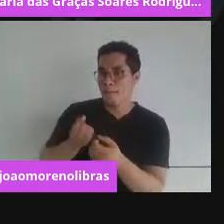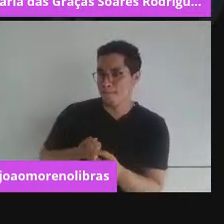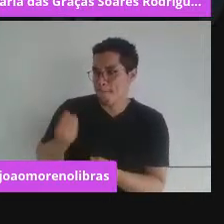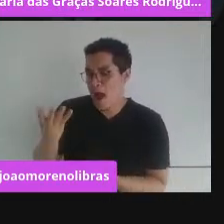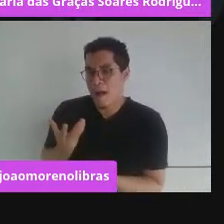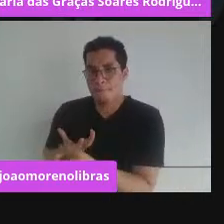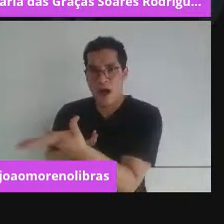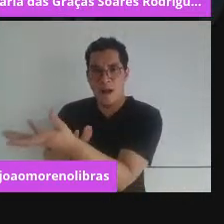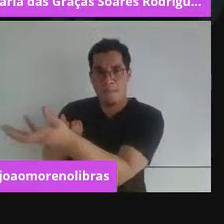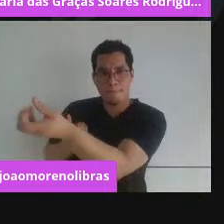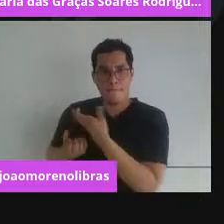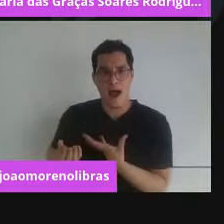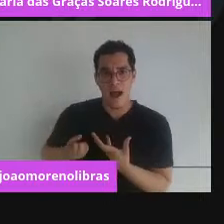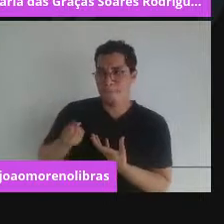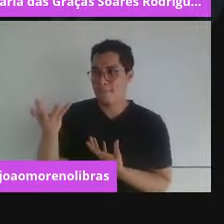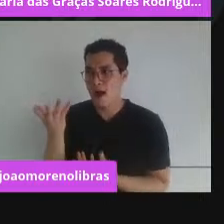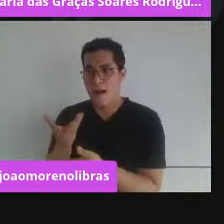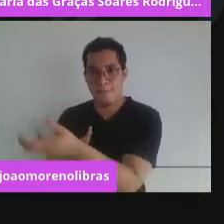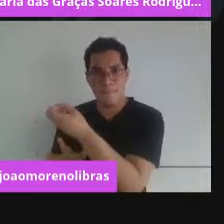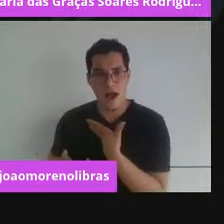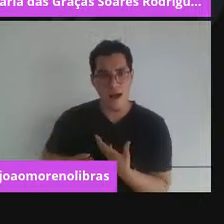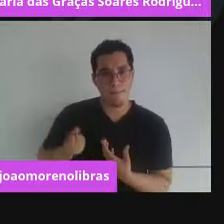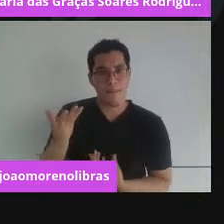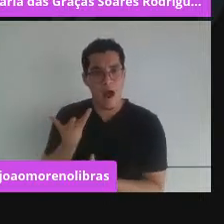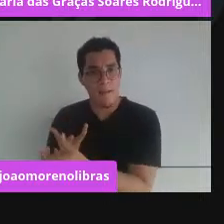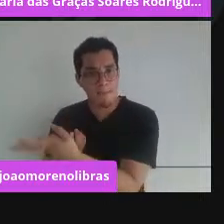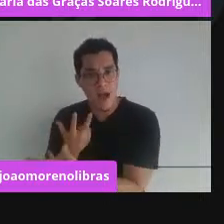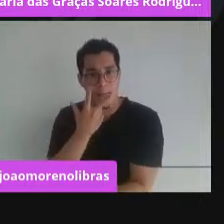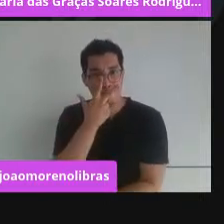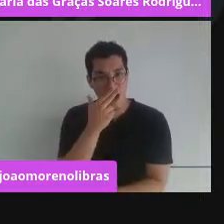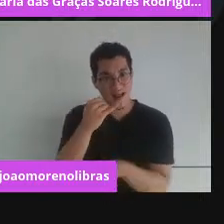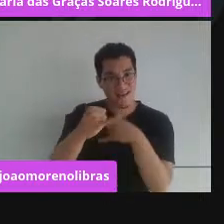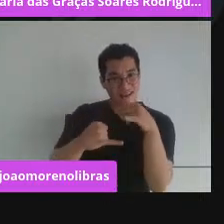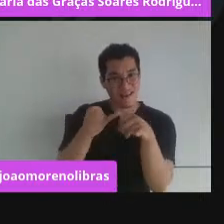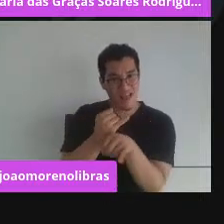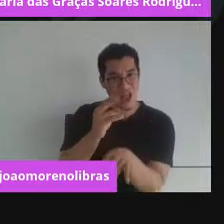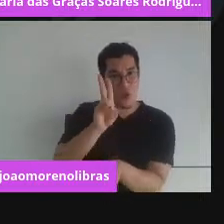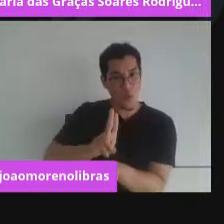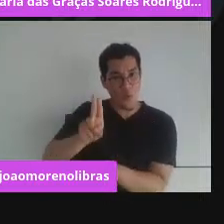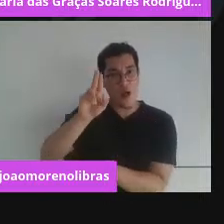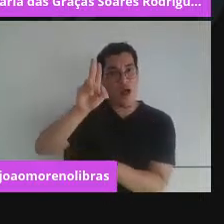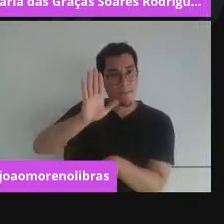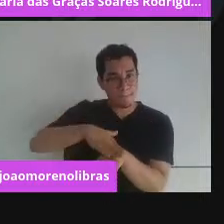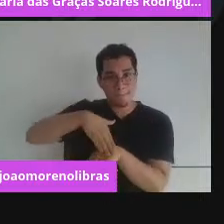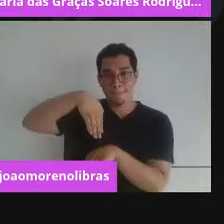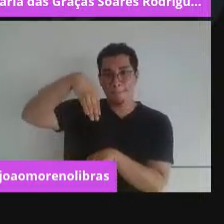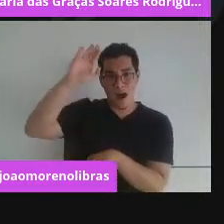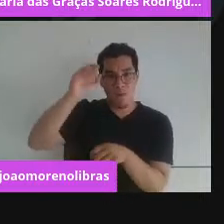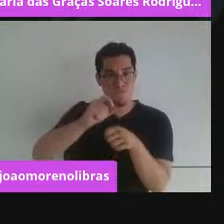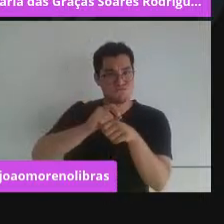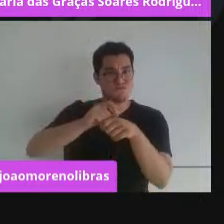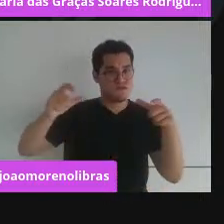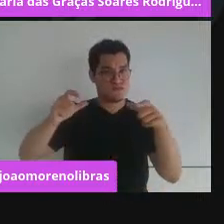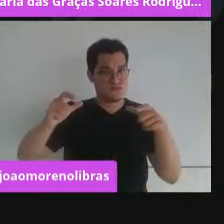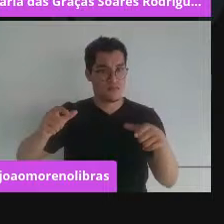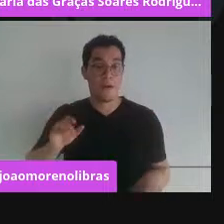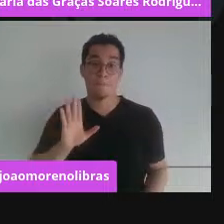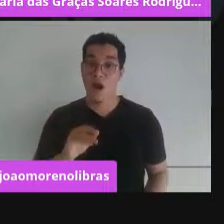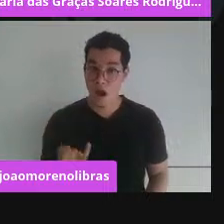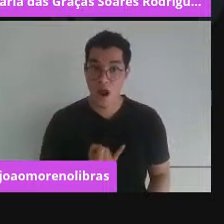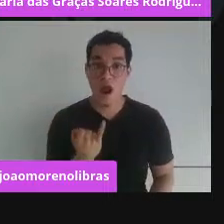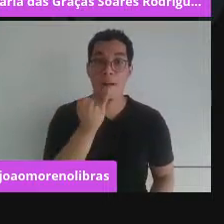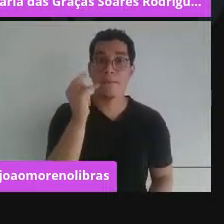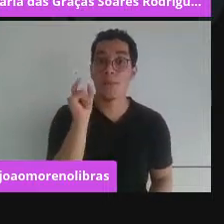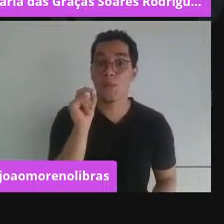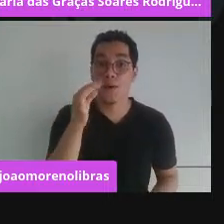diferente. Parecem até mais vulneráveis. Certo? Então, importa sublinhar que há uma interseção.